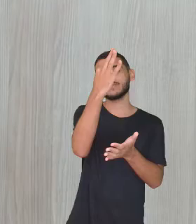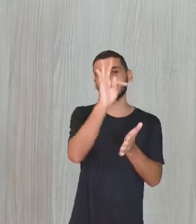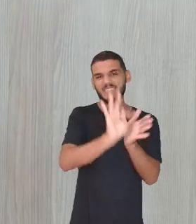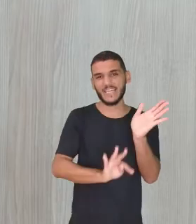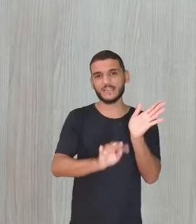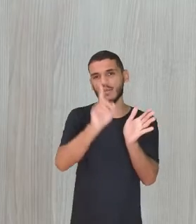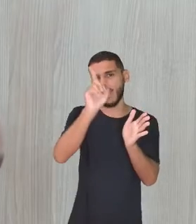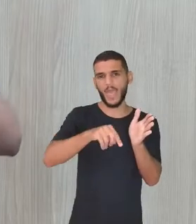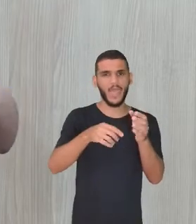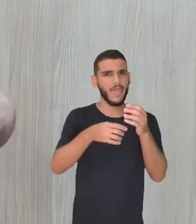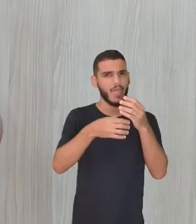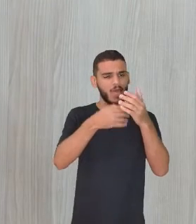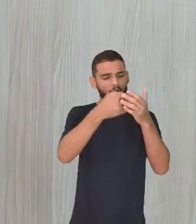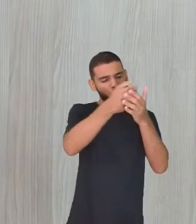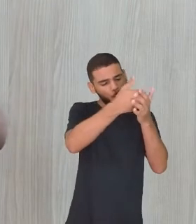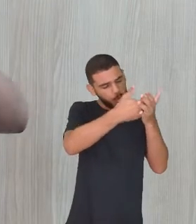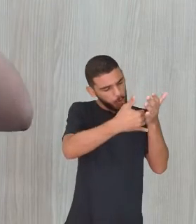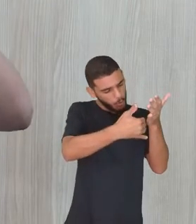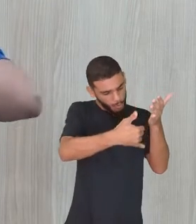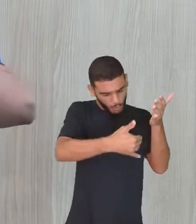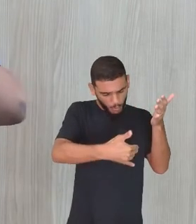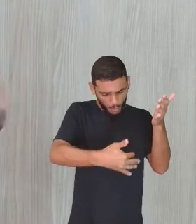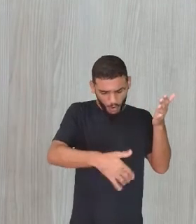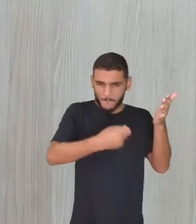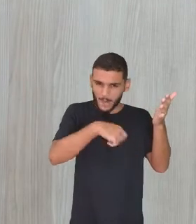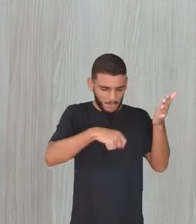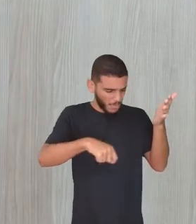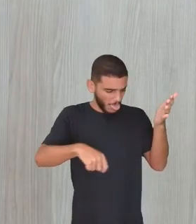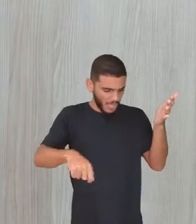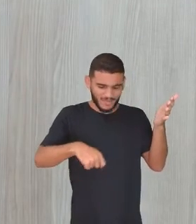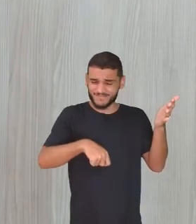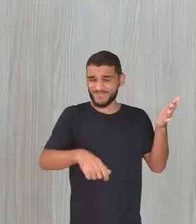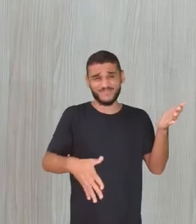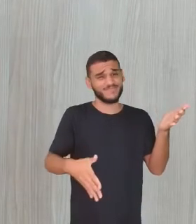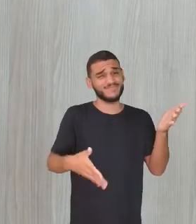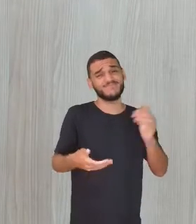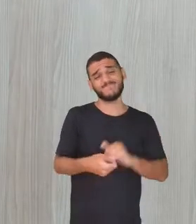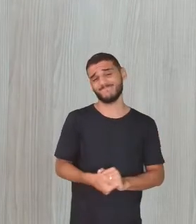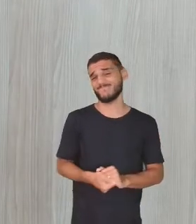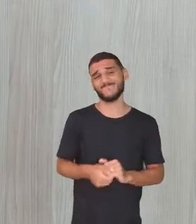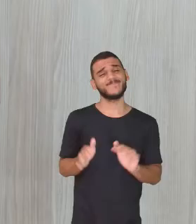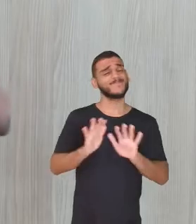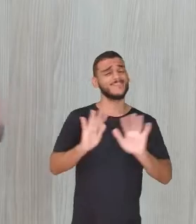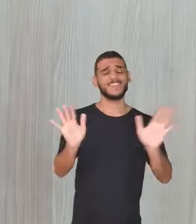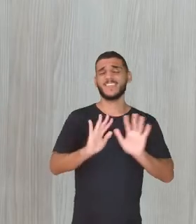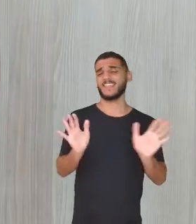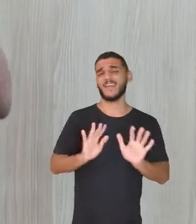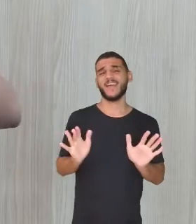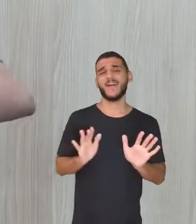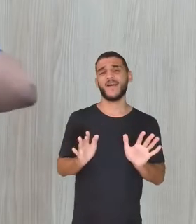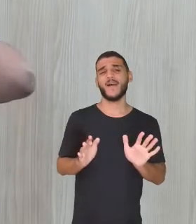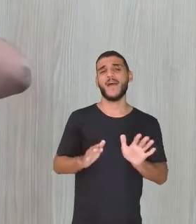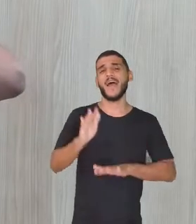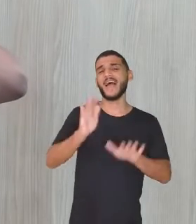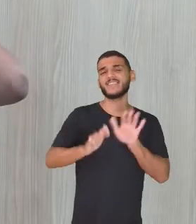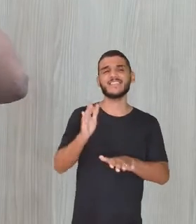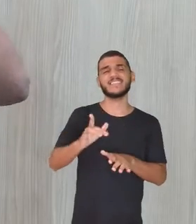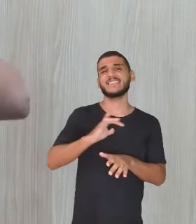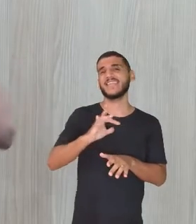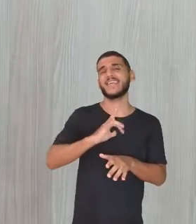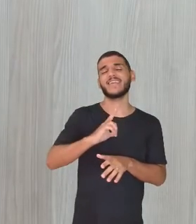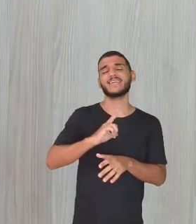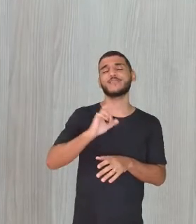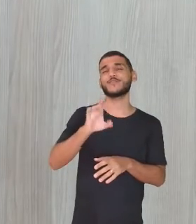você tem textos muito longos que poderiam ser cortados pela metade porque você tem muita enrolação, ou muita retórica, ou